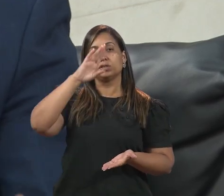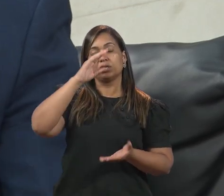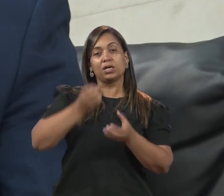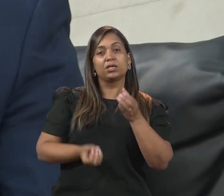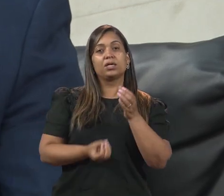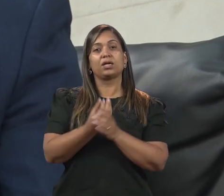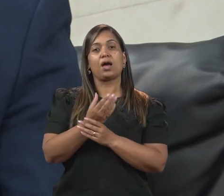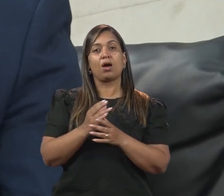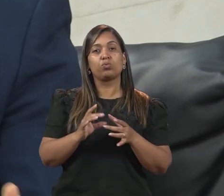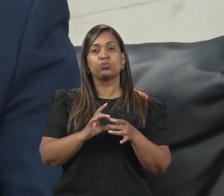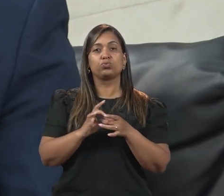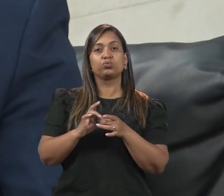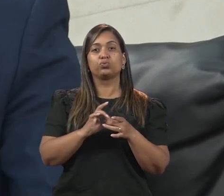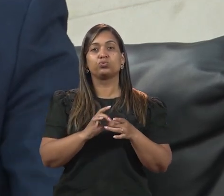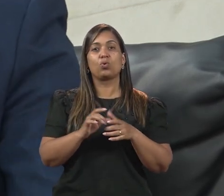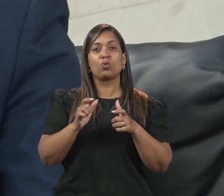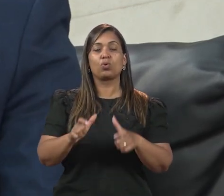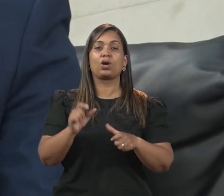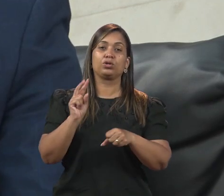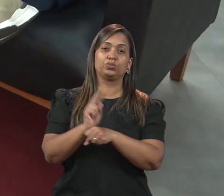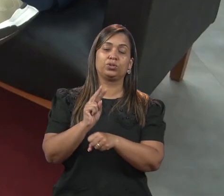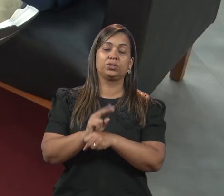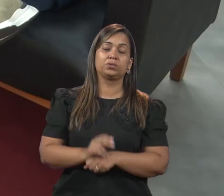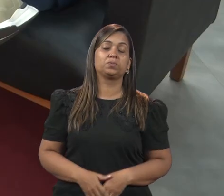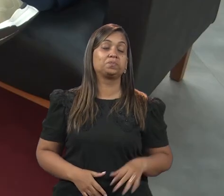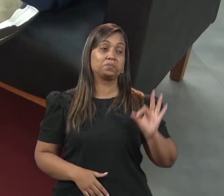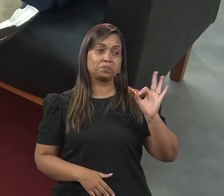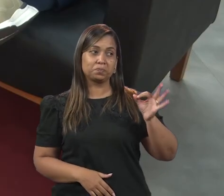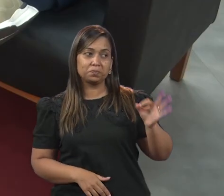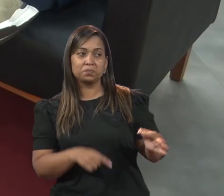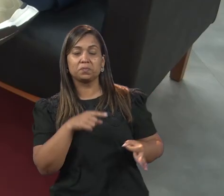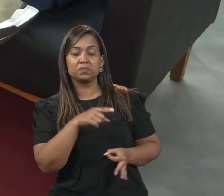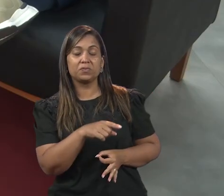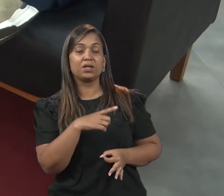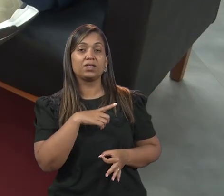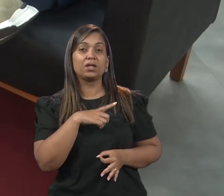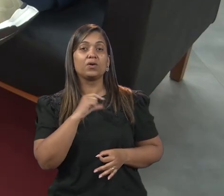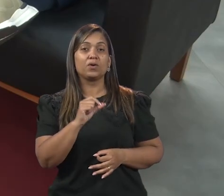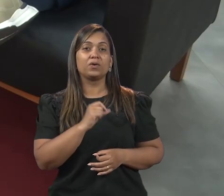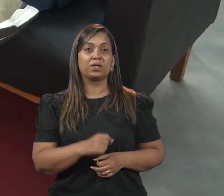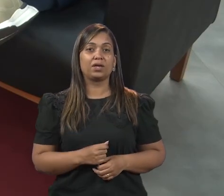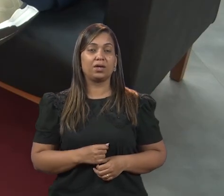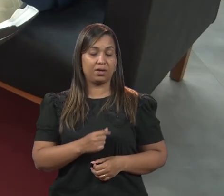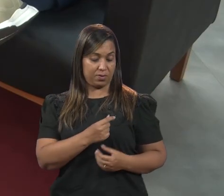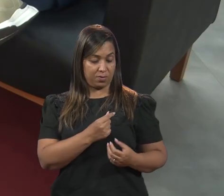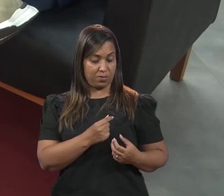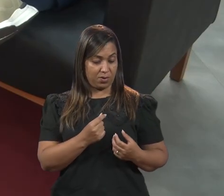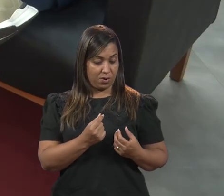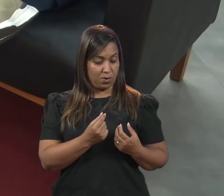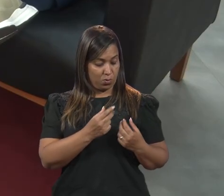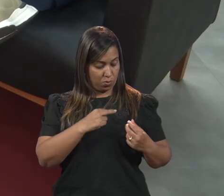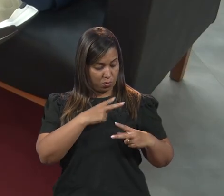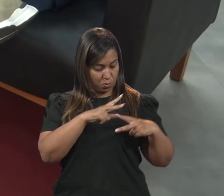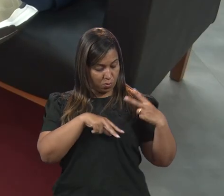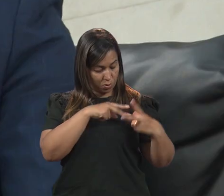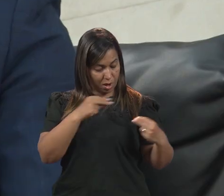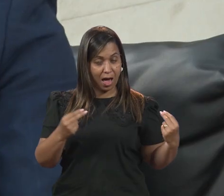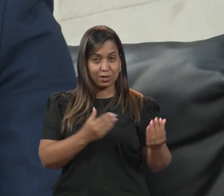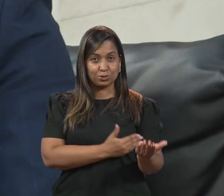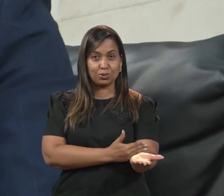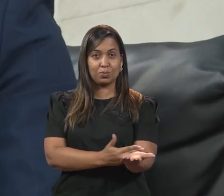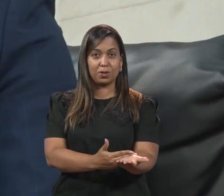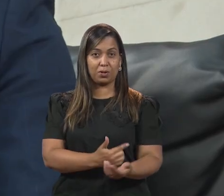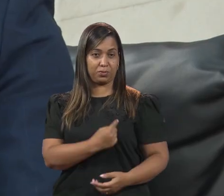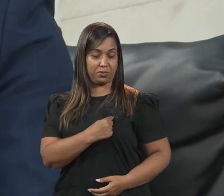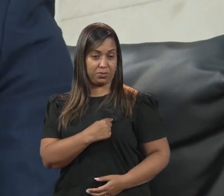grande rede em São José do Rio Preto de proteção. Tá certo. E o senhor está com o símbolo da campanha, que é o laço branco, né? Estamos aqui